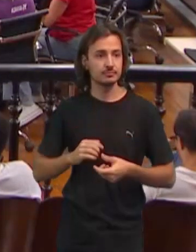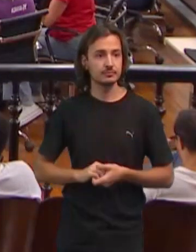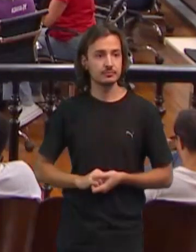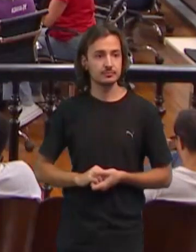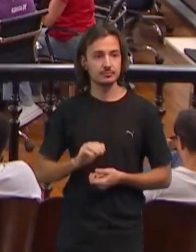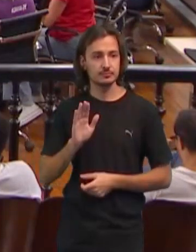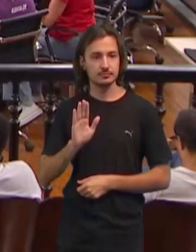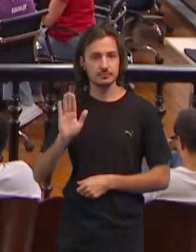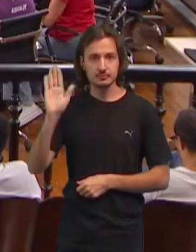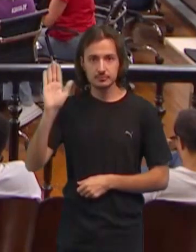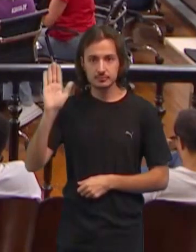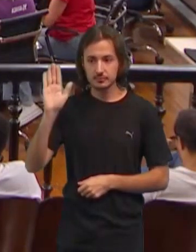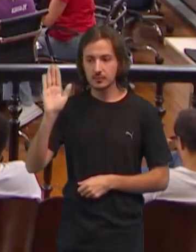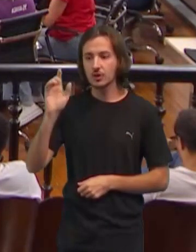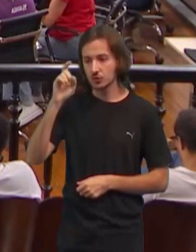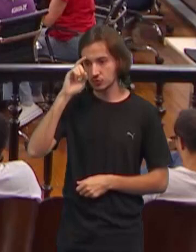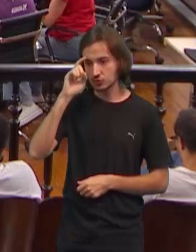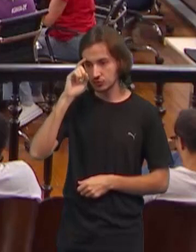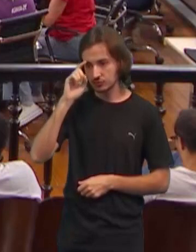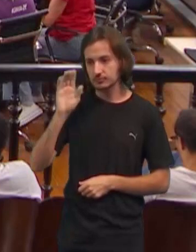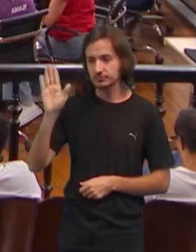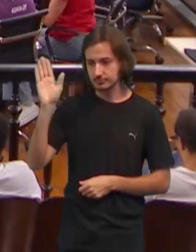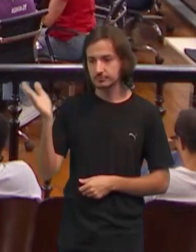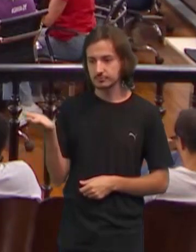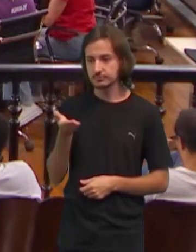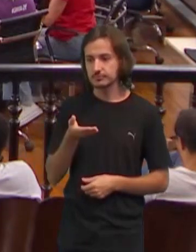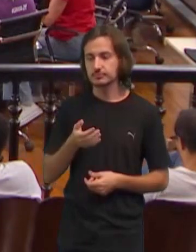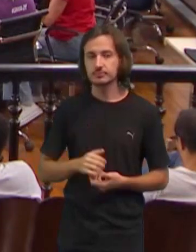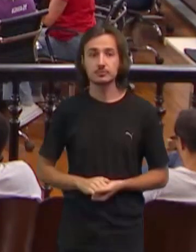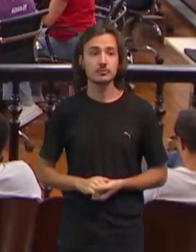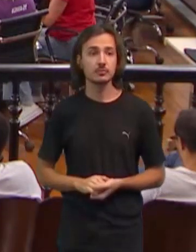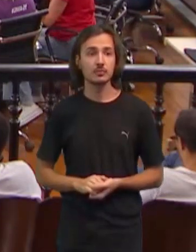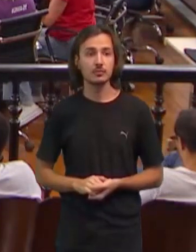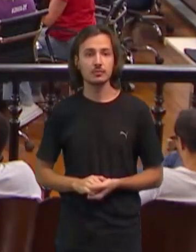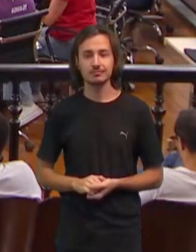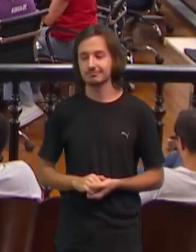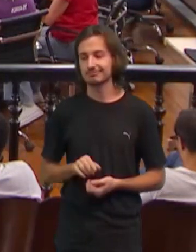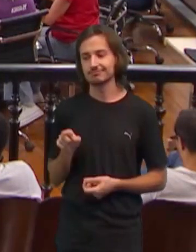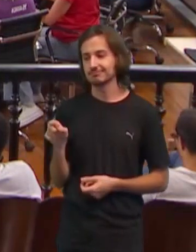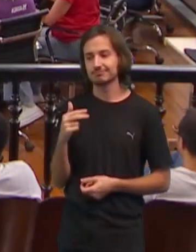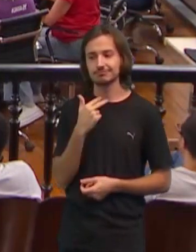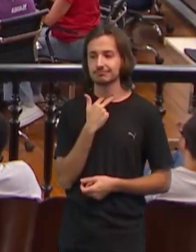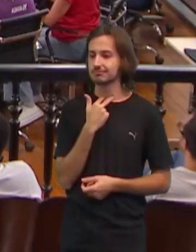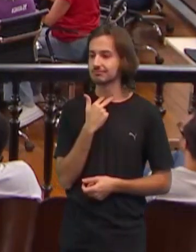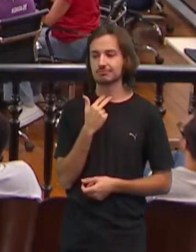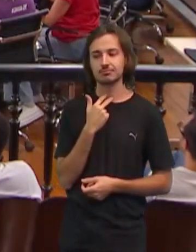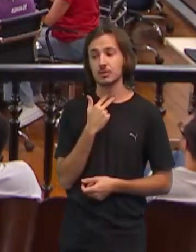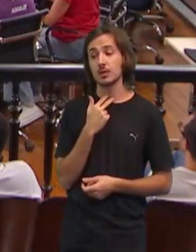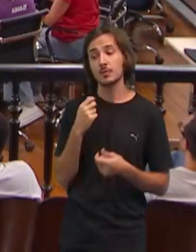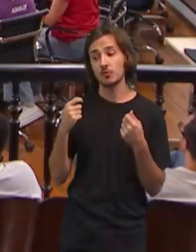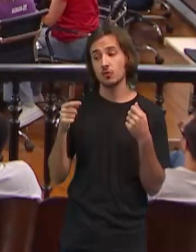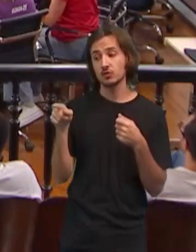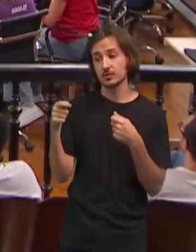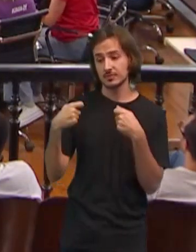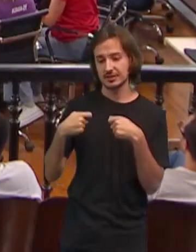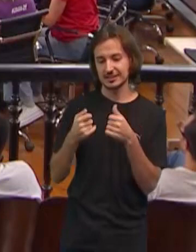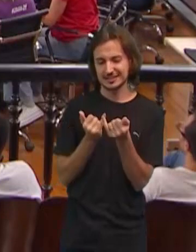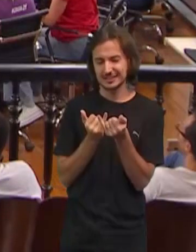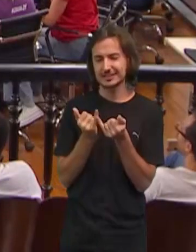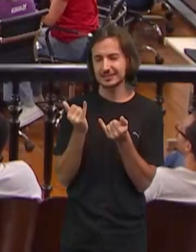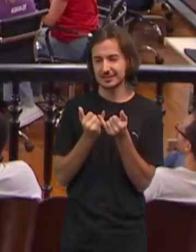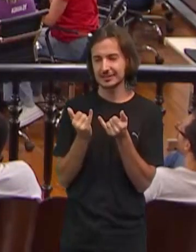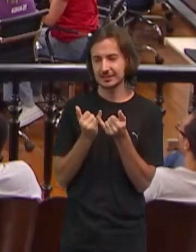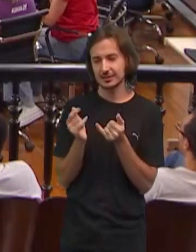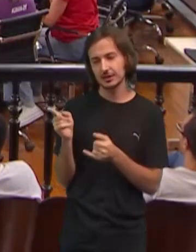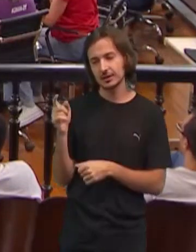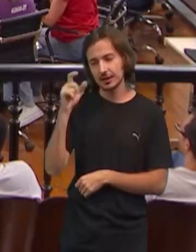Pela ordem, vereador Juraci Schaefer. Vereador, o senhor não pode, tem que fazer no mesmo modelo que o vereador André